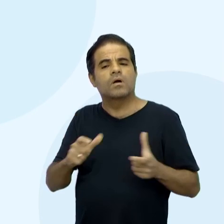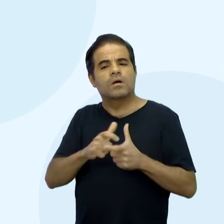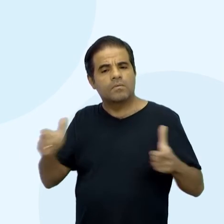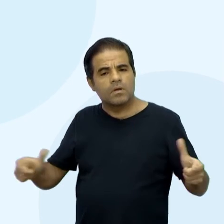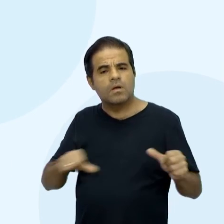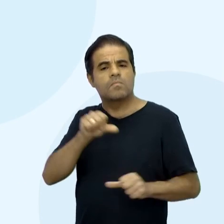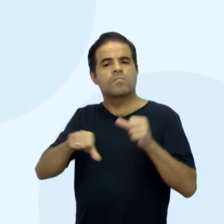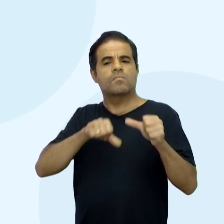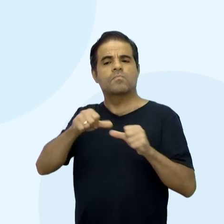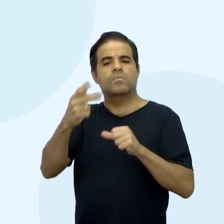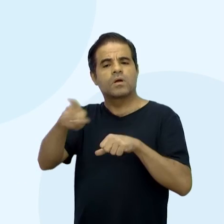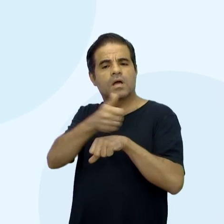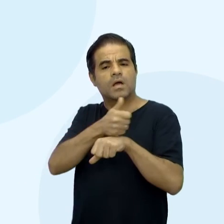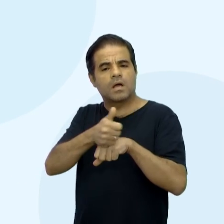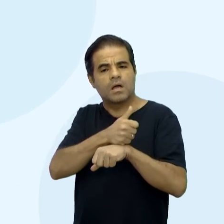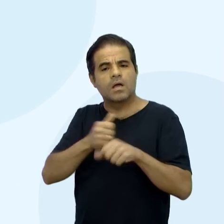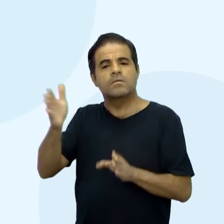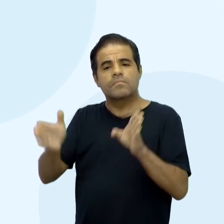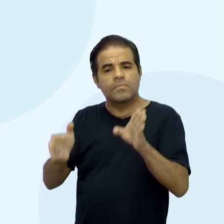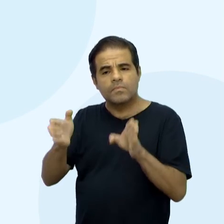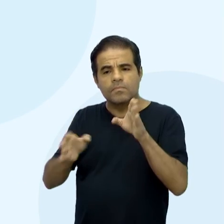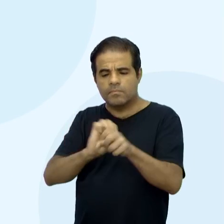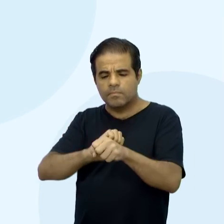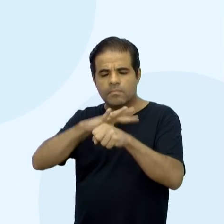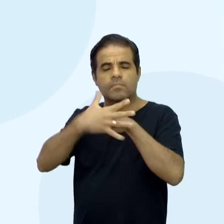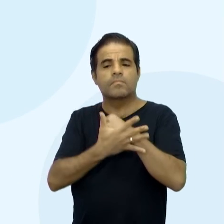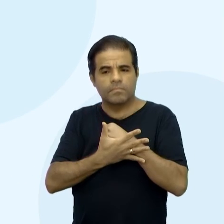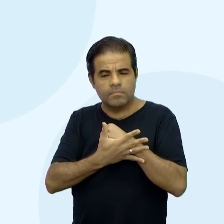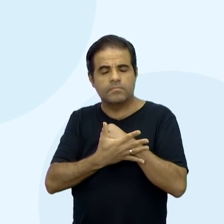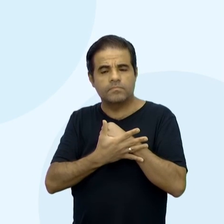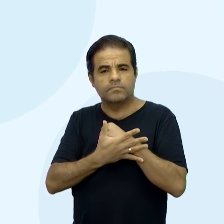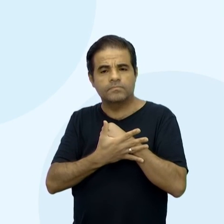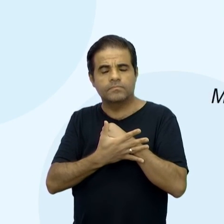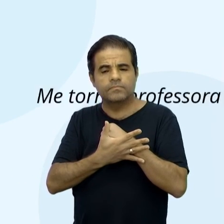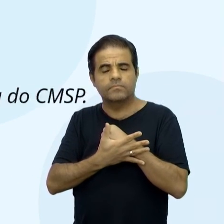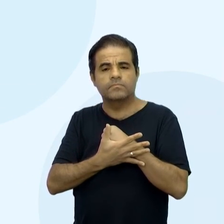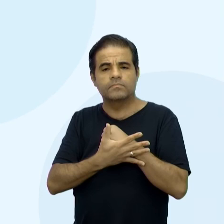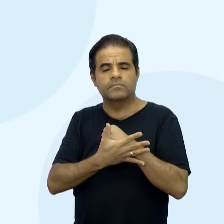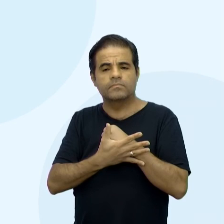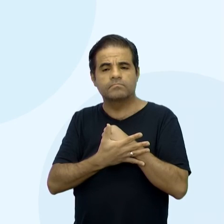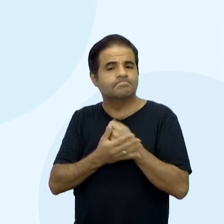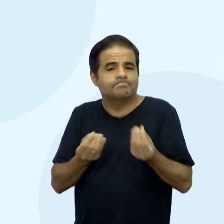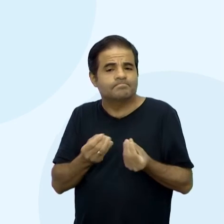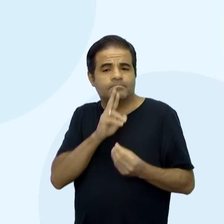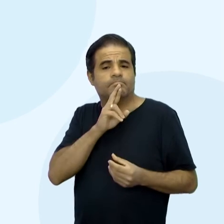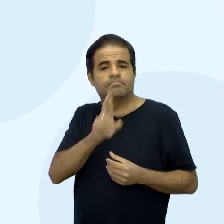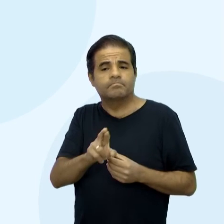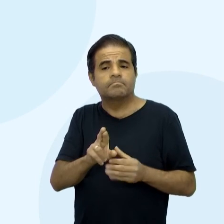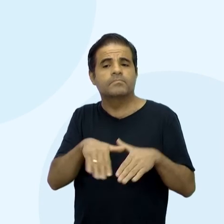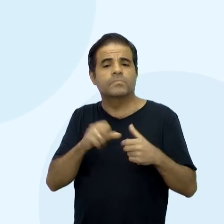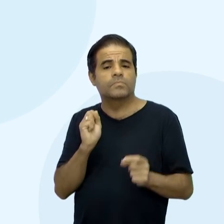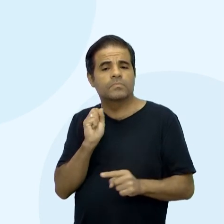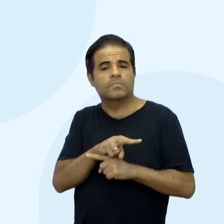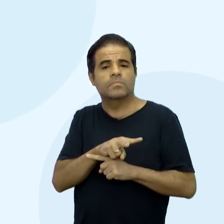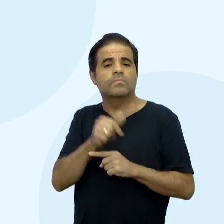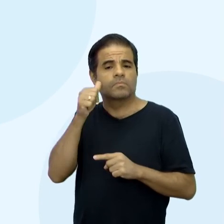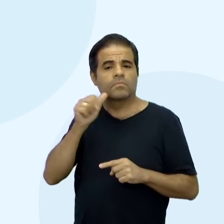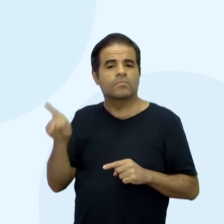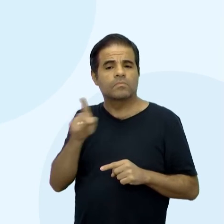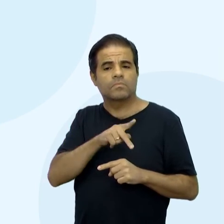maior mudança da sua carreira durante o período da pandemia de Covid? O que ela respondeu? Que eu me